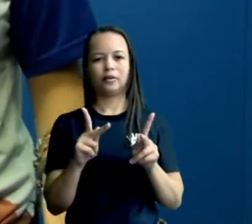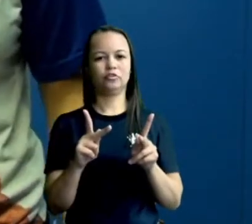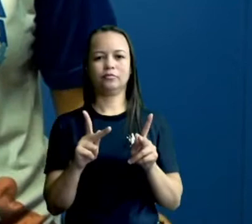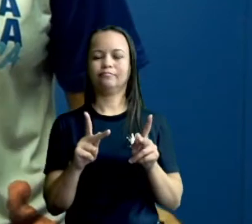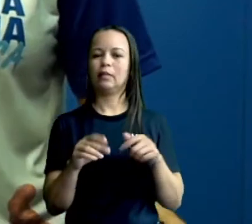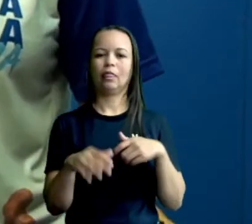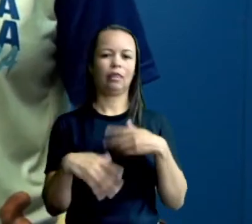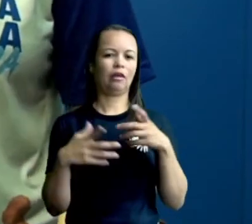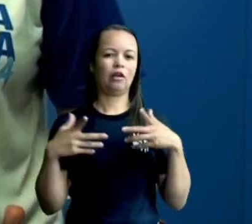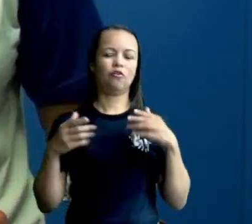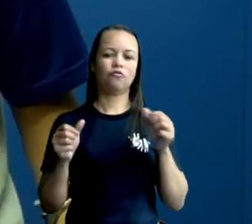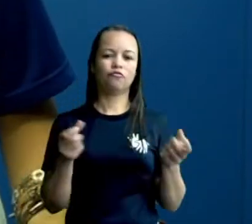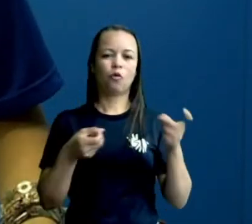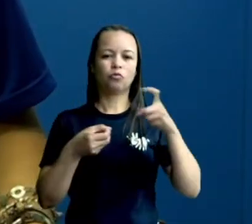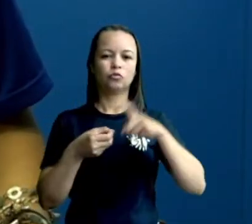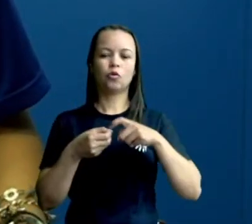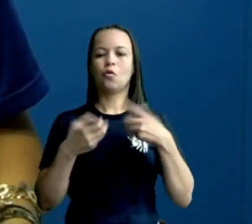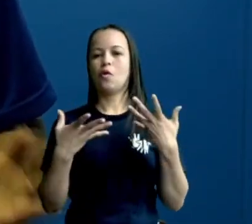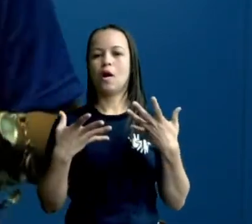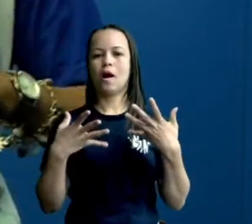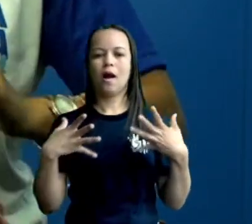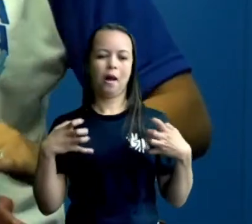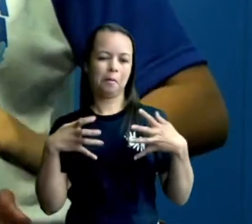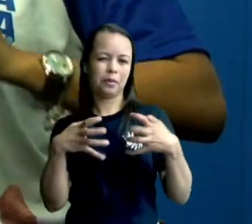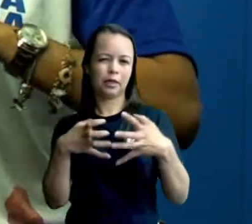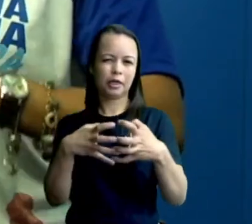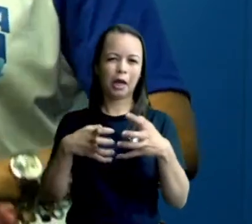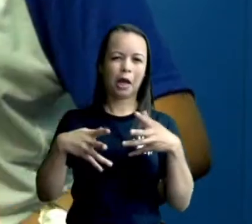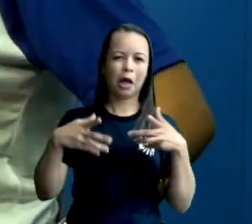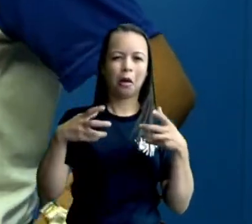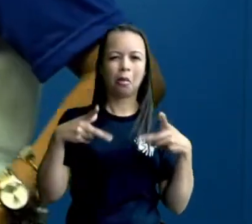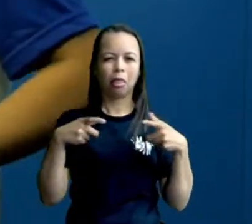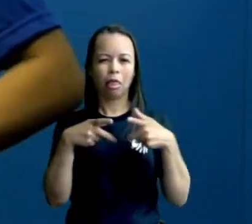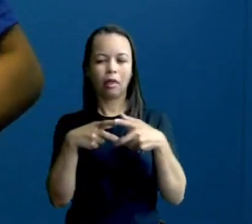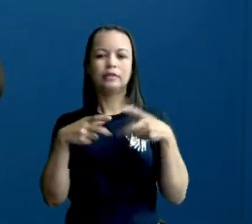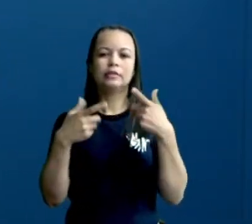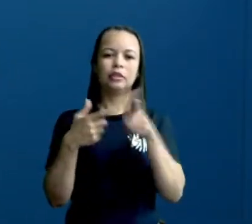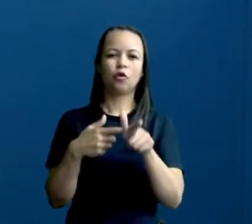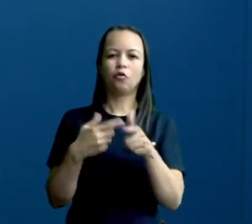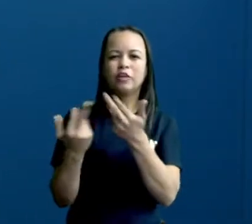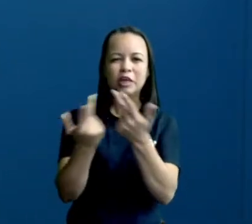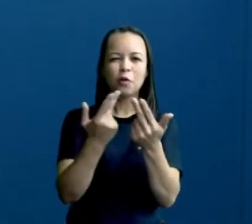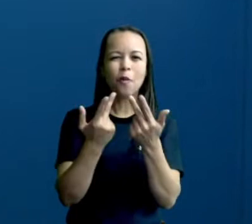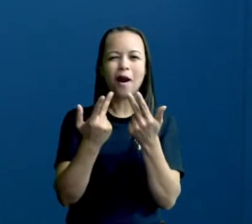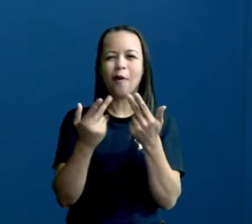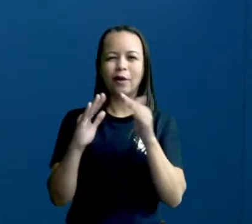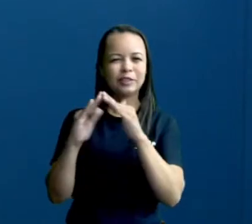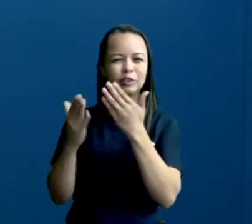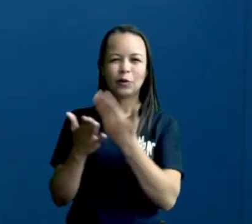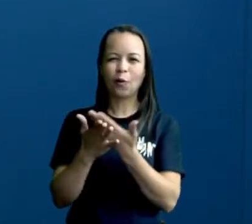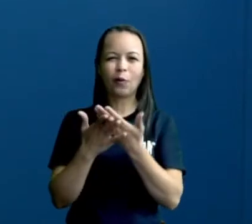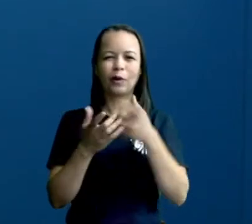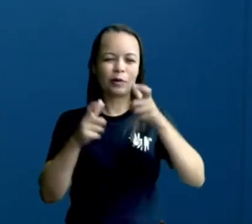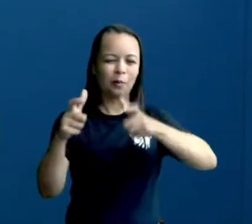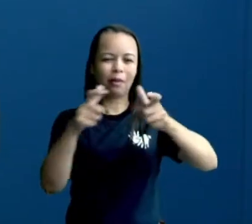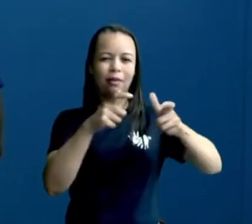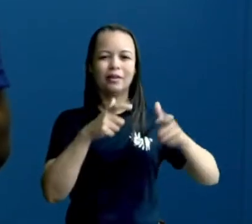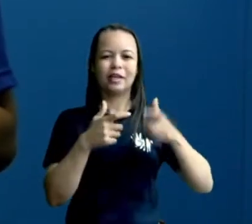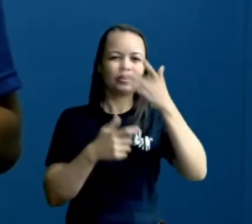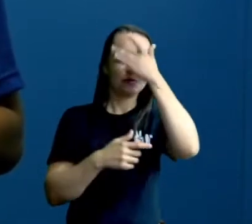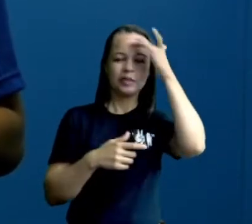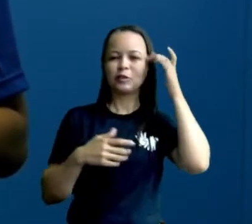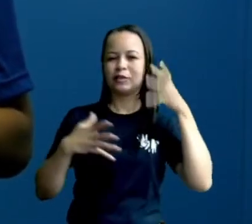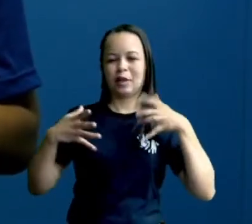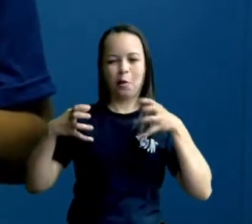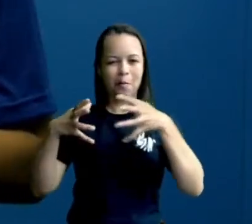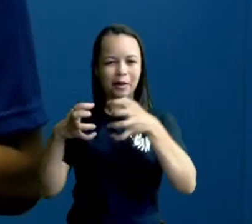brigar. Parece briga de escola, né não? Quando tem aquele representante de sala que sabe unir todo mundo, beleza, mas quando não tem, aí todo mundo